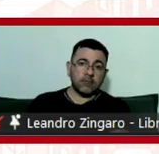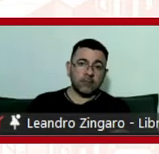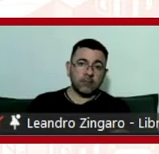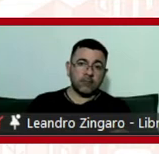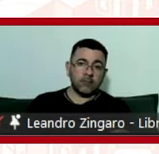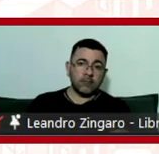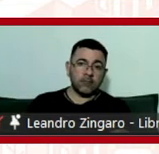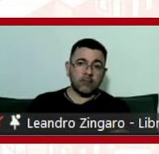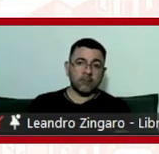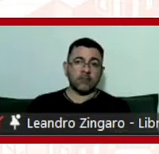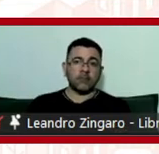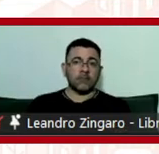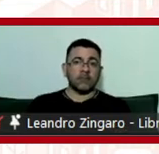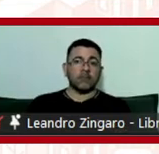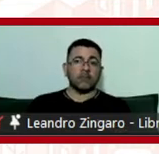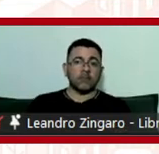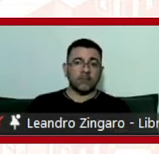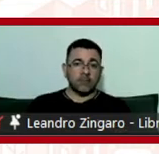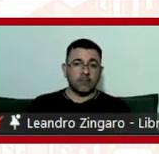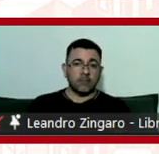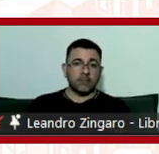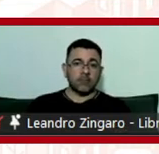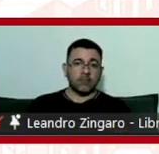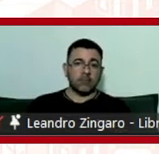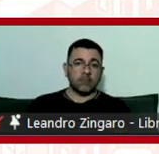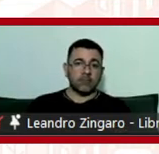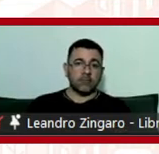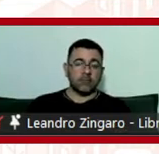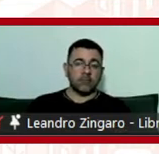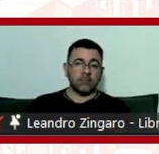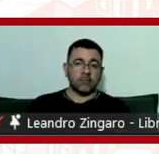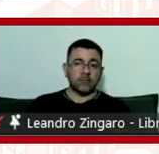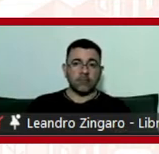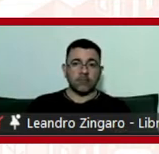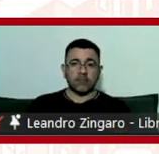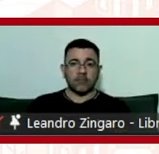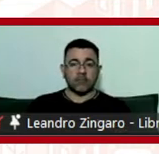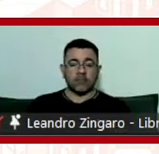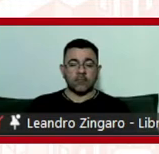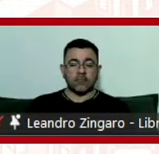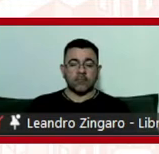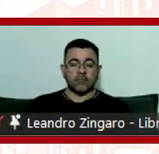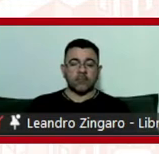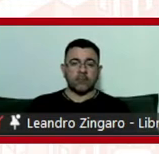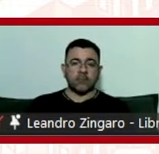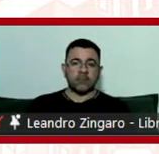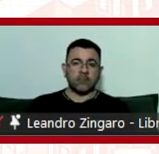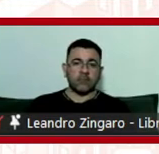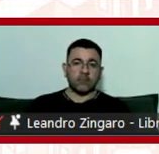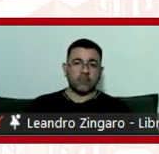deixa eu sair tá ouvindo um momento por favor gravando um